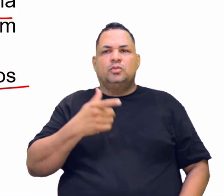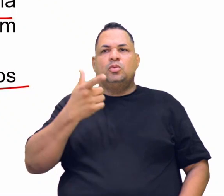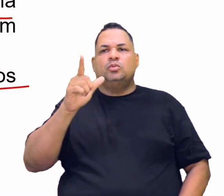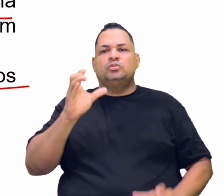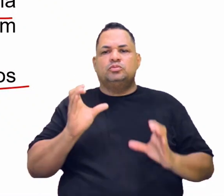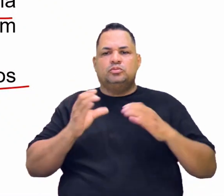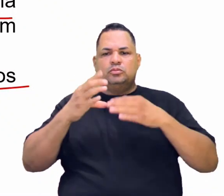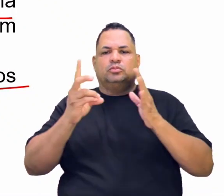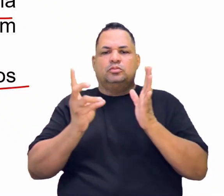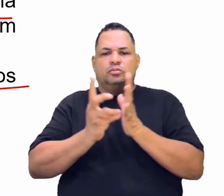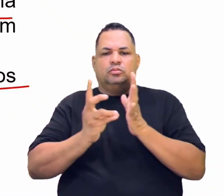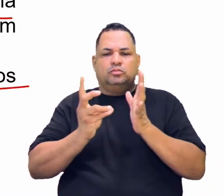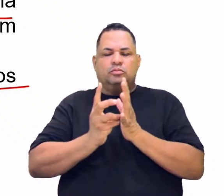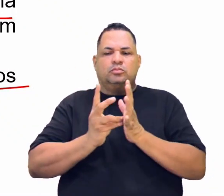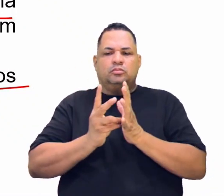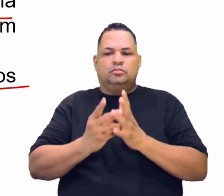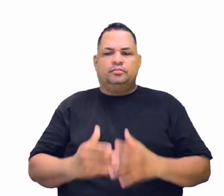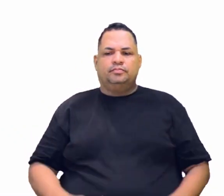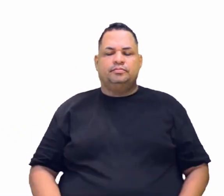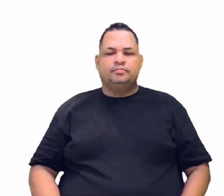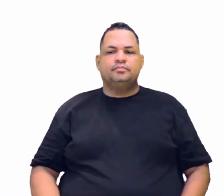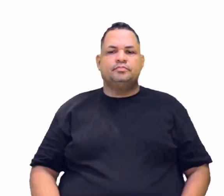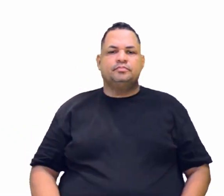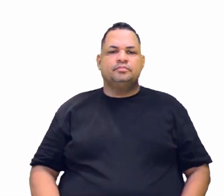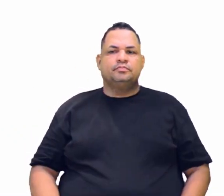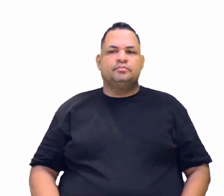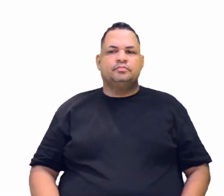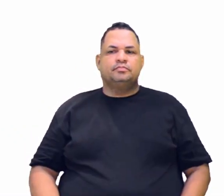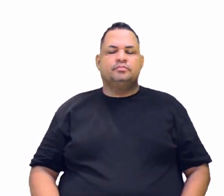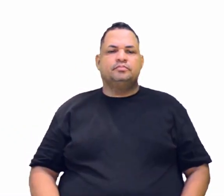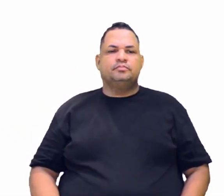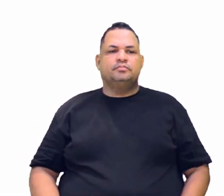Nambiquaras. Os Nambiquaras também. Vejam.